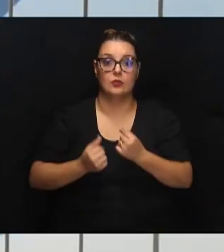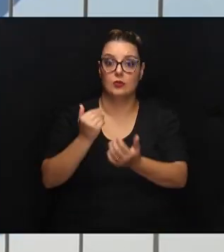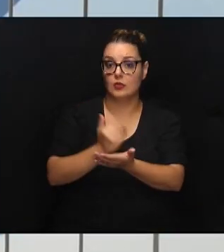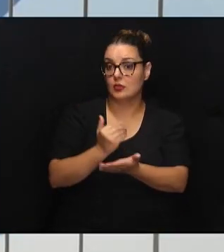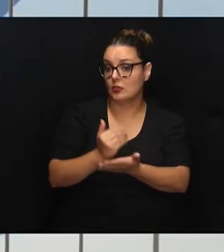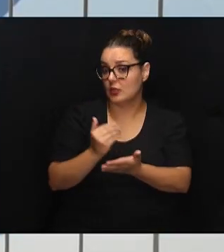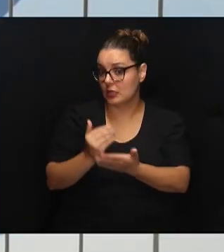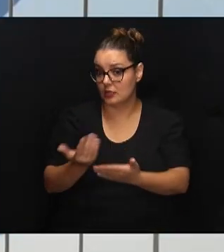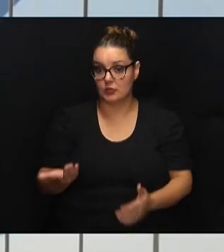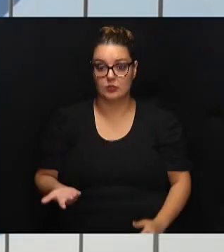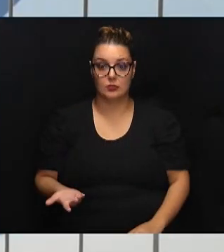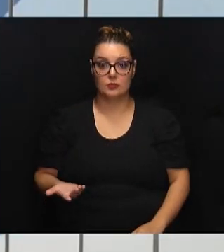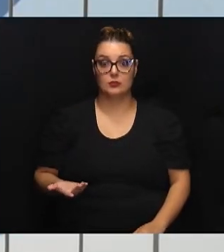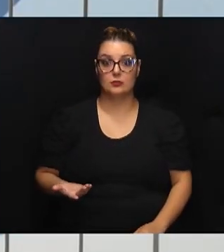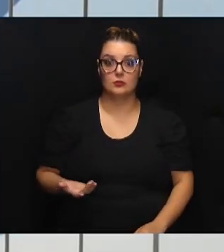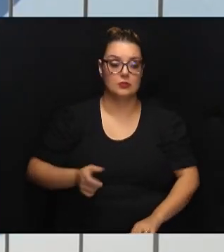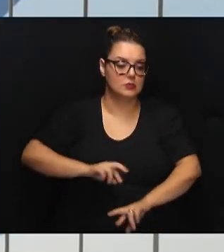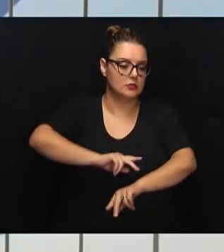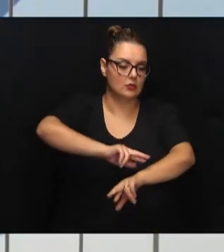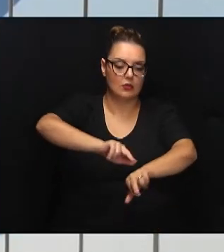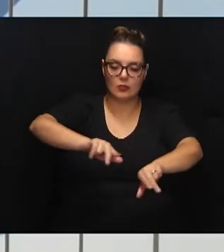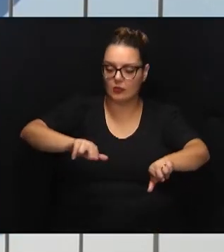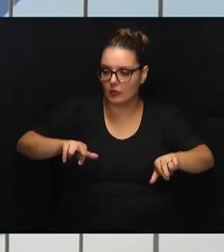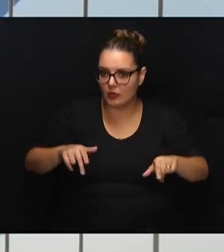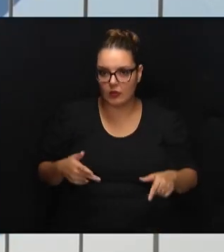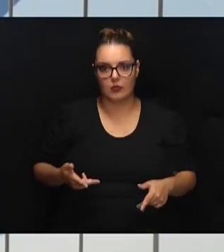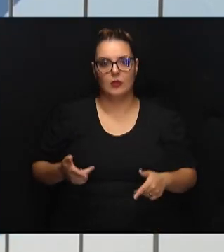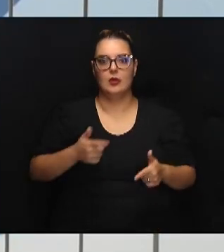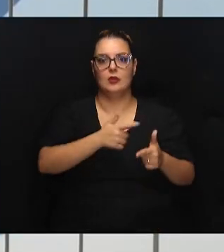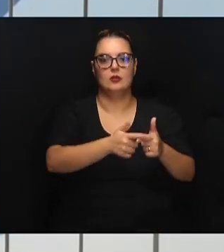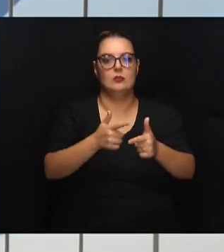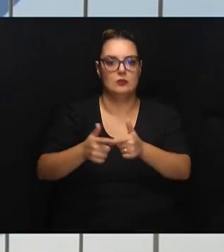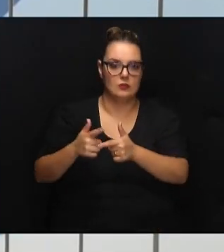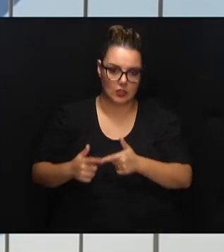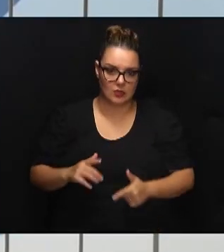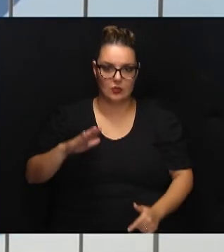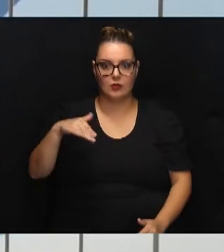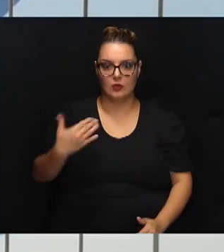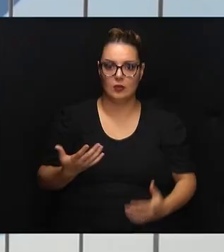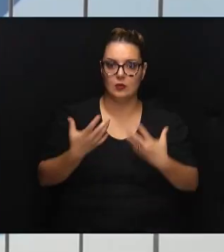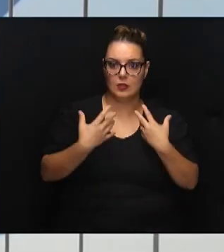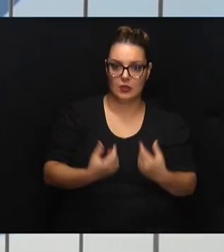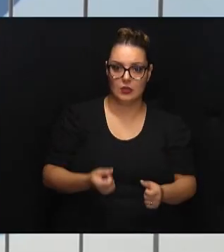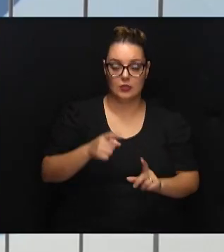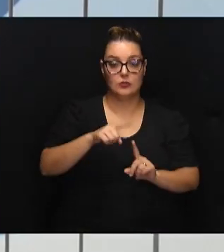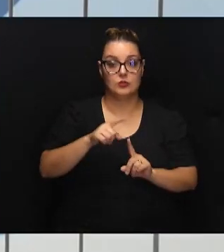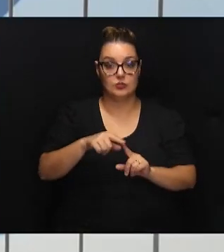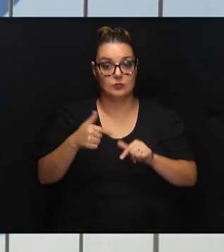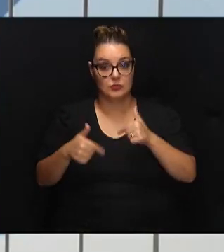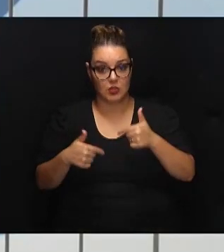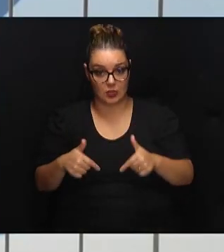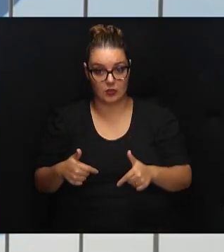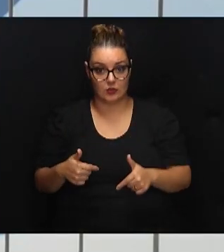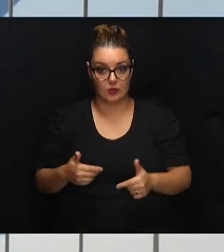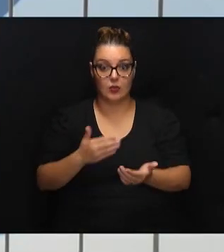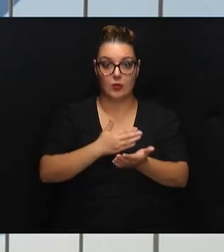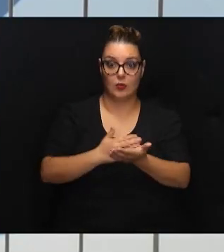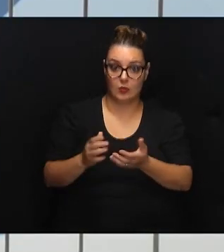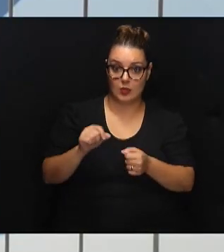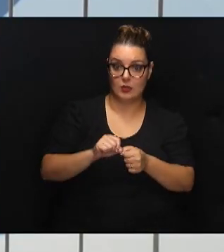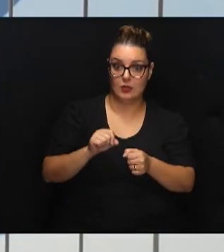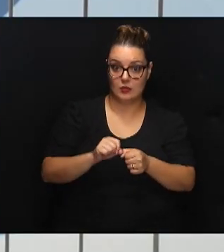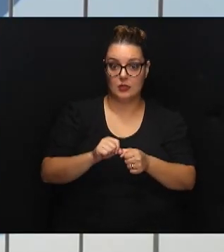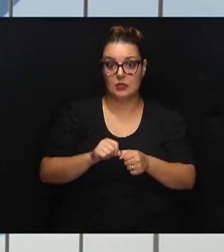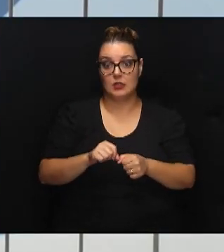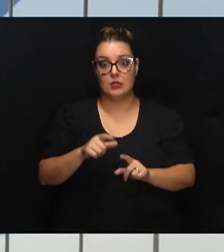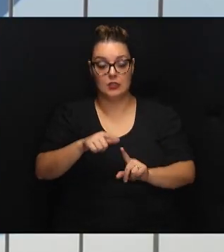financiamento. São inúmeras problemáticas que na hora que eles aceitam aquele tipo de trabalho ou começam a fazer aquele tipo de